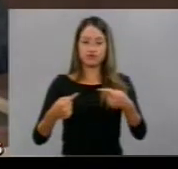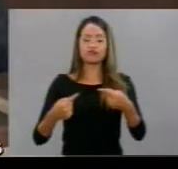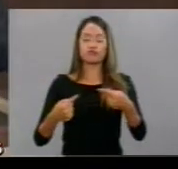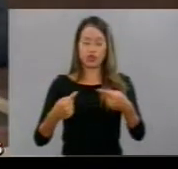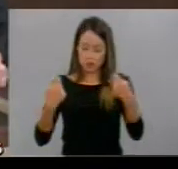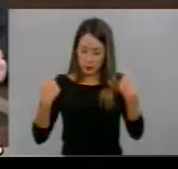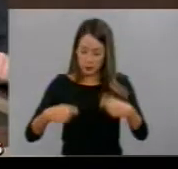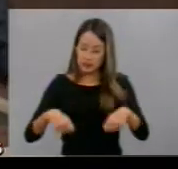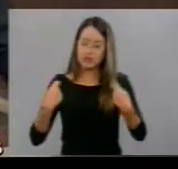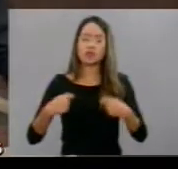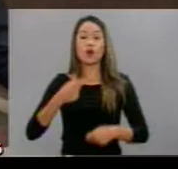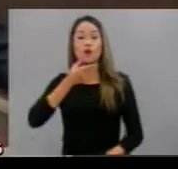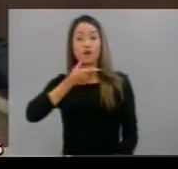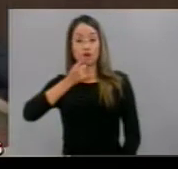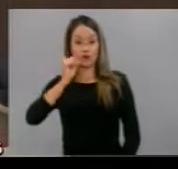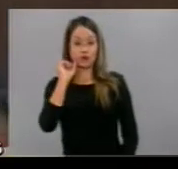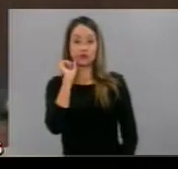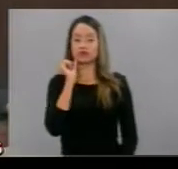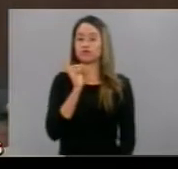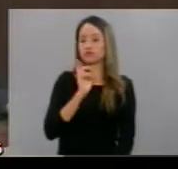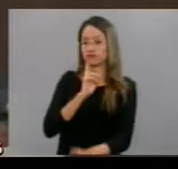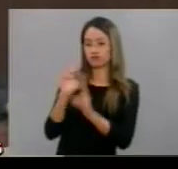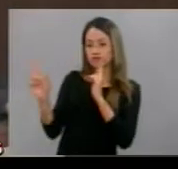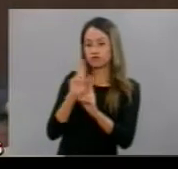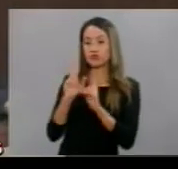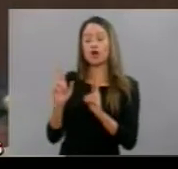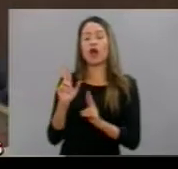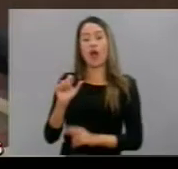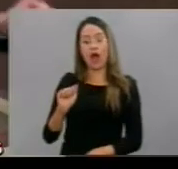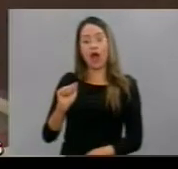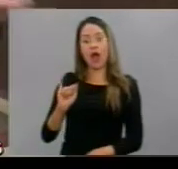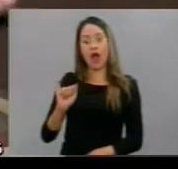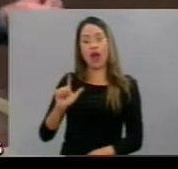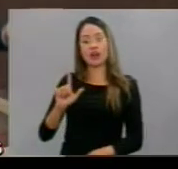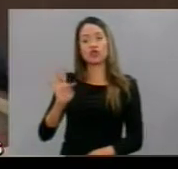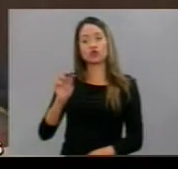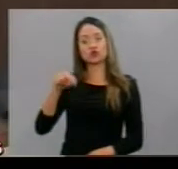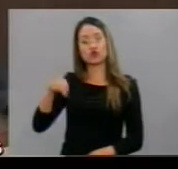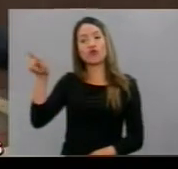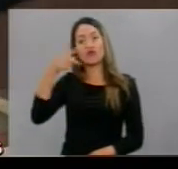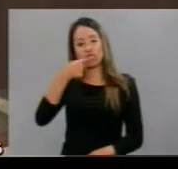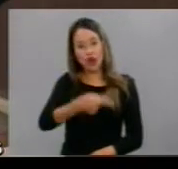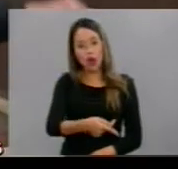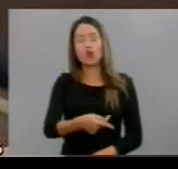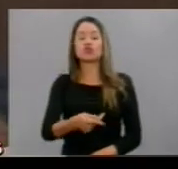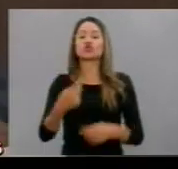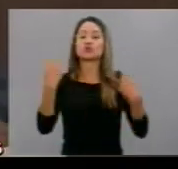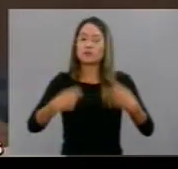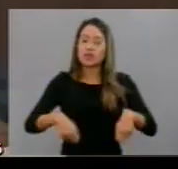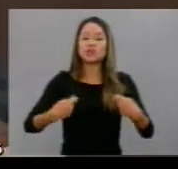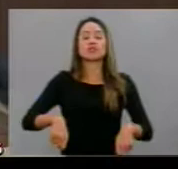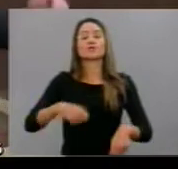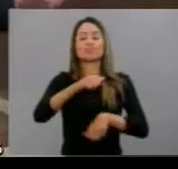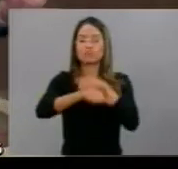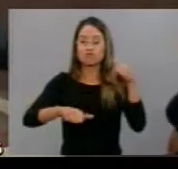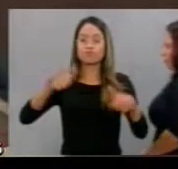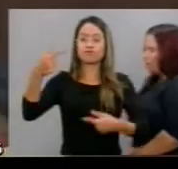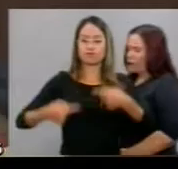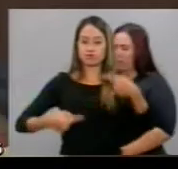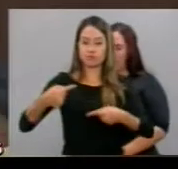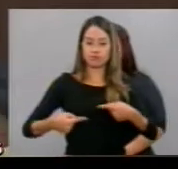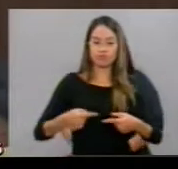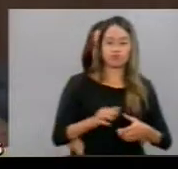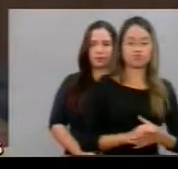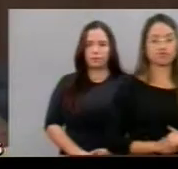fora, como disse ontem em entrevista o Ailton, ou não serão este Congresso, esta Câmara e